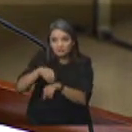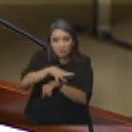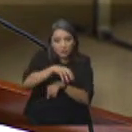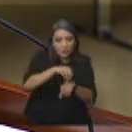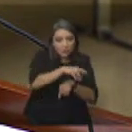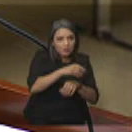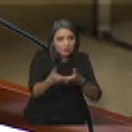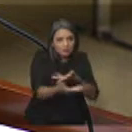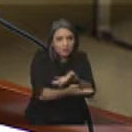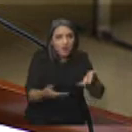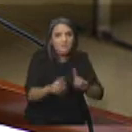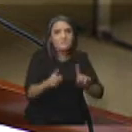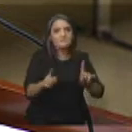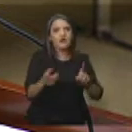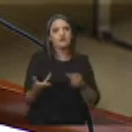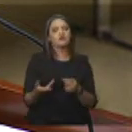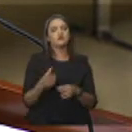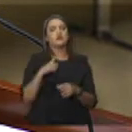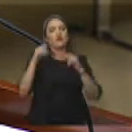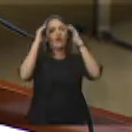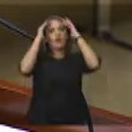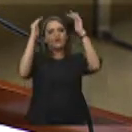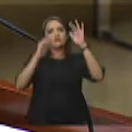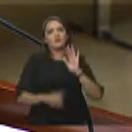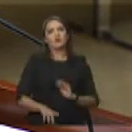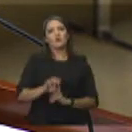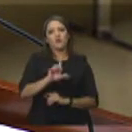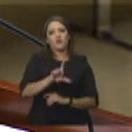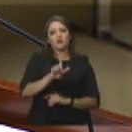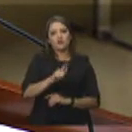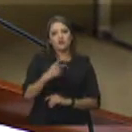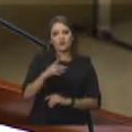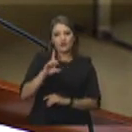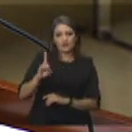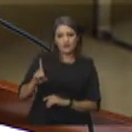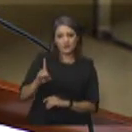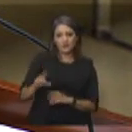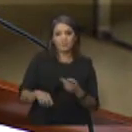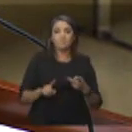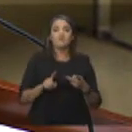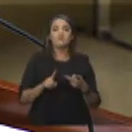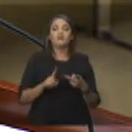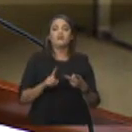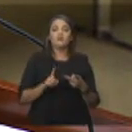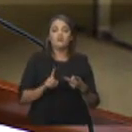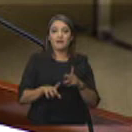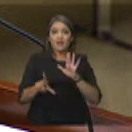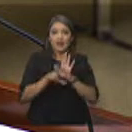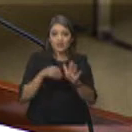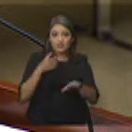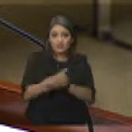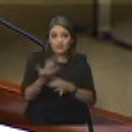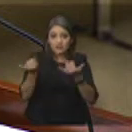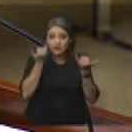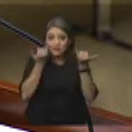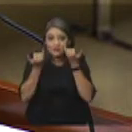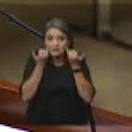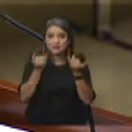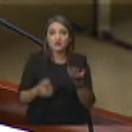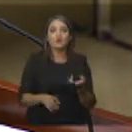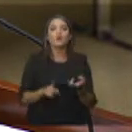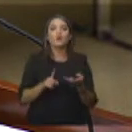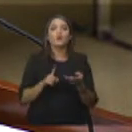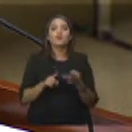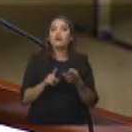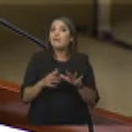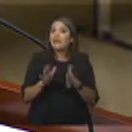Informação, a Lei de Identificação Civil Nacional, a Lei Geral de Proteção de Dados, sem qualquer afronta